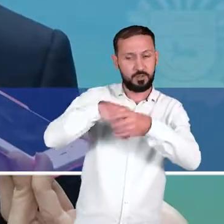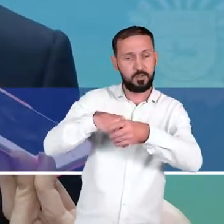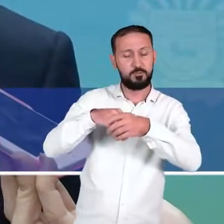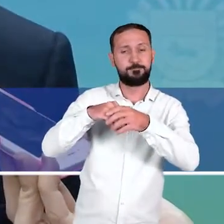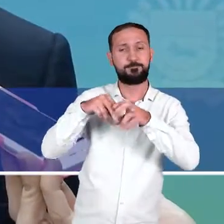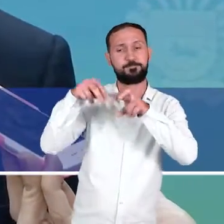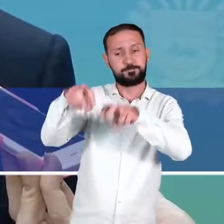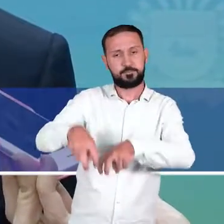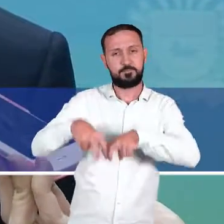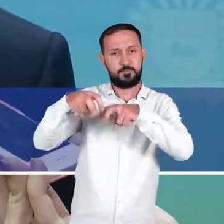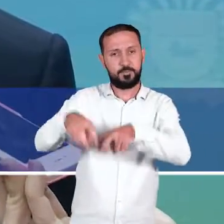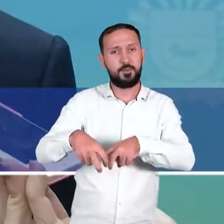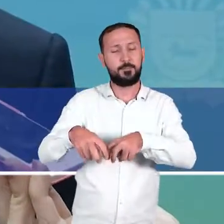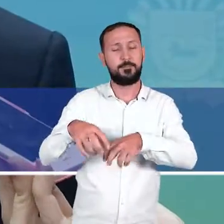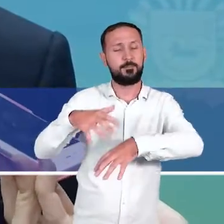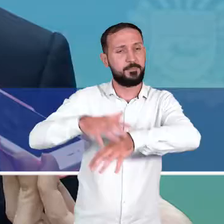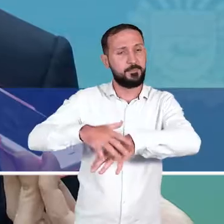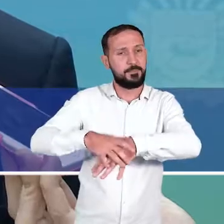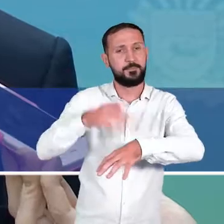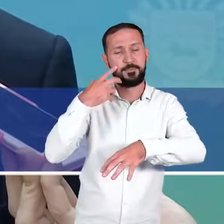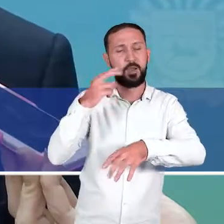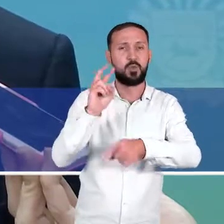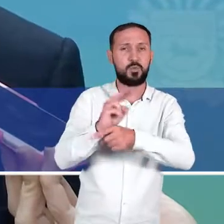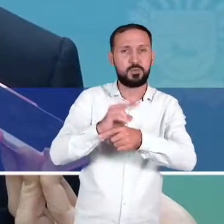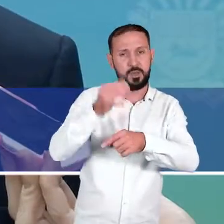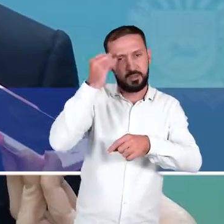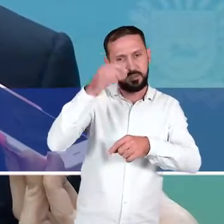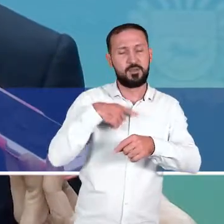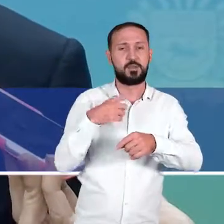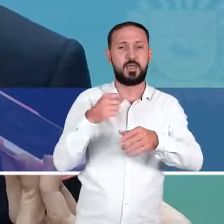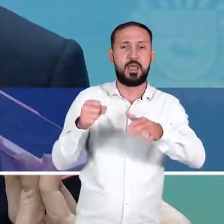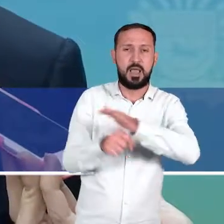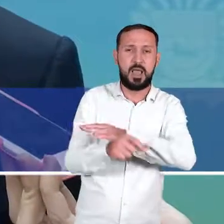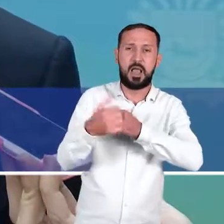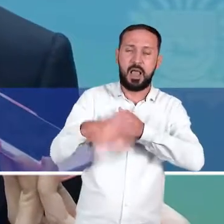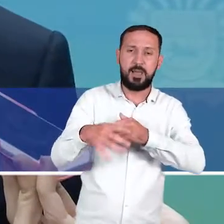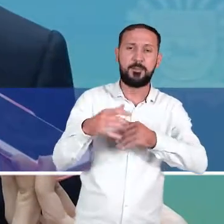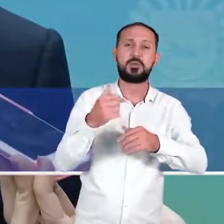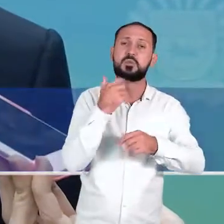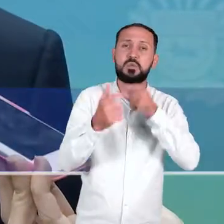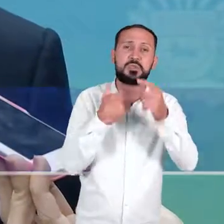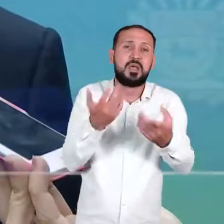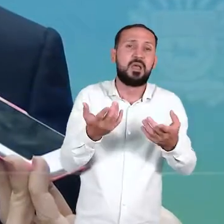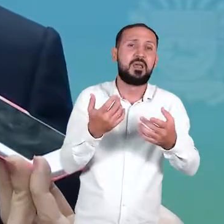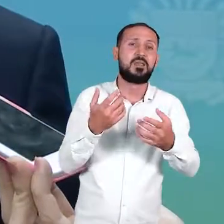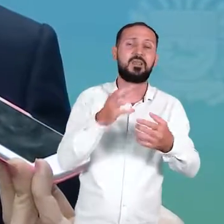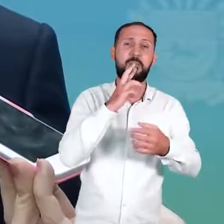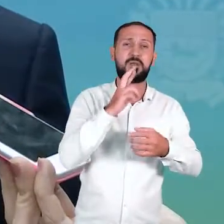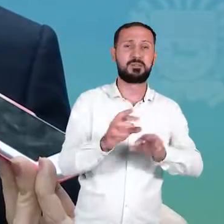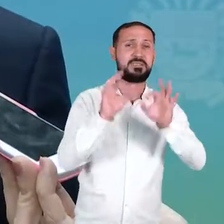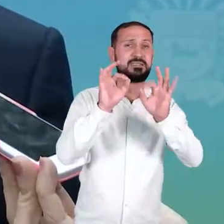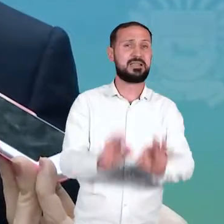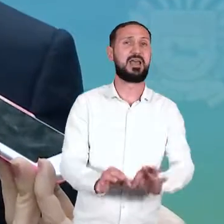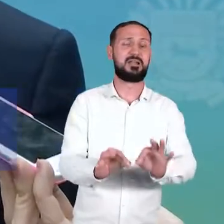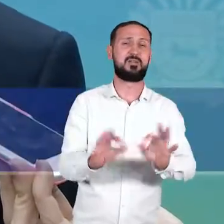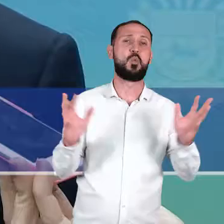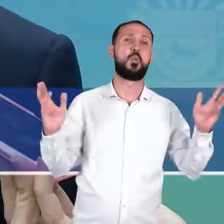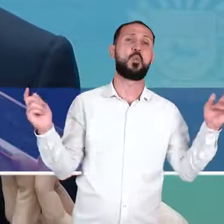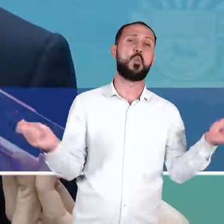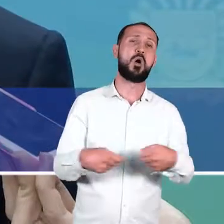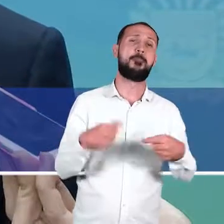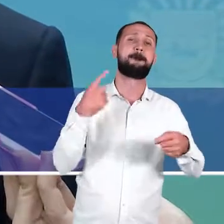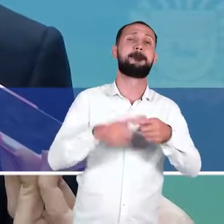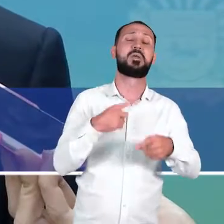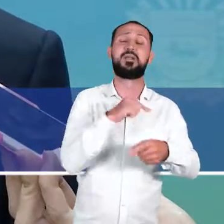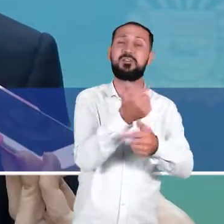rurais para esse tipo de combate, que às vezes gasta mais, põe mais gente e não consegue ter um resultado eficaz por não